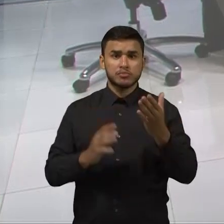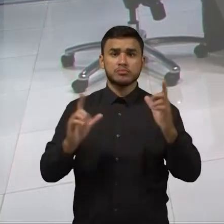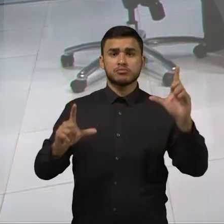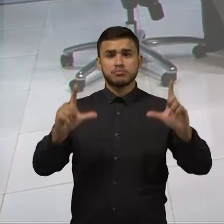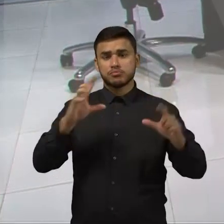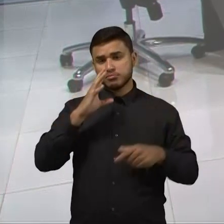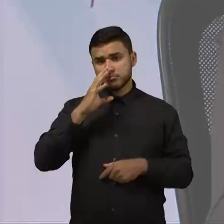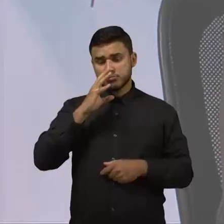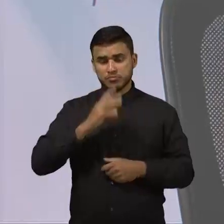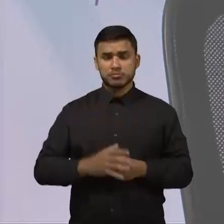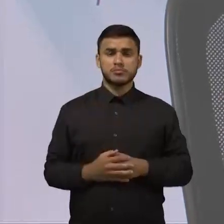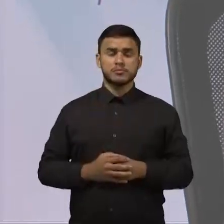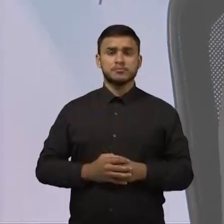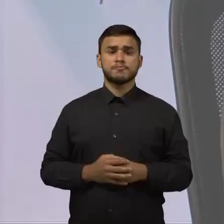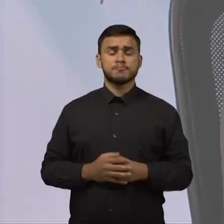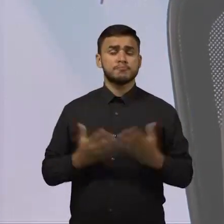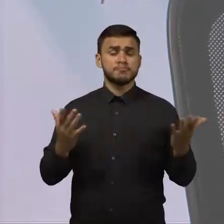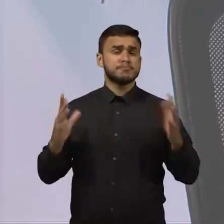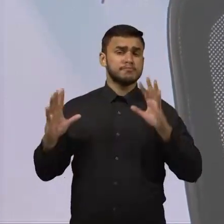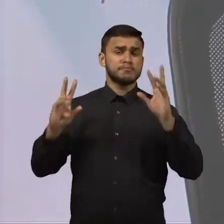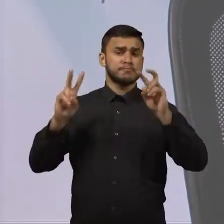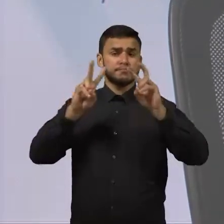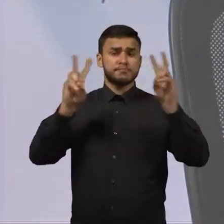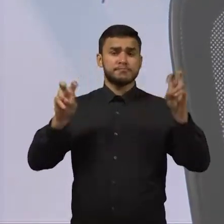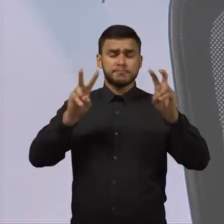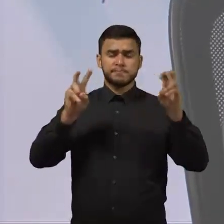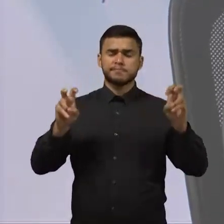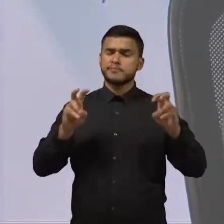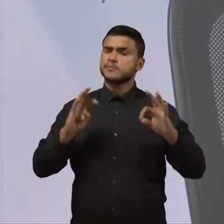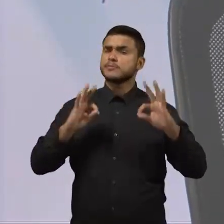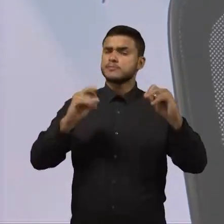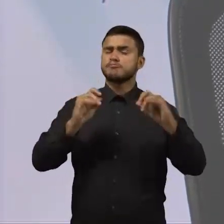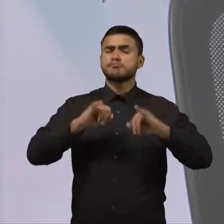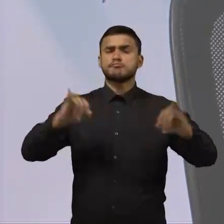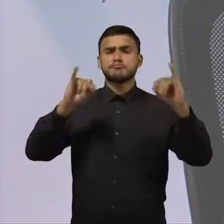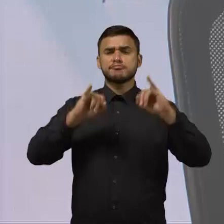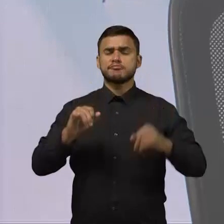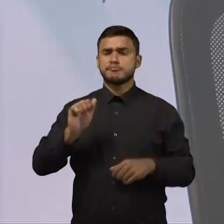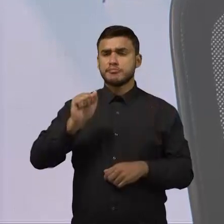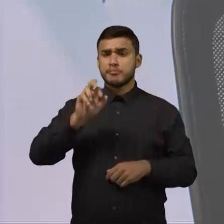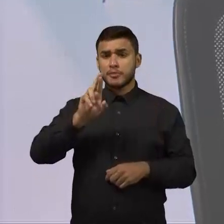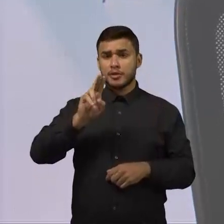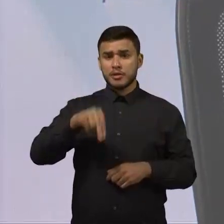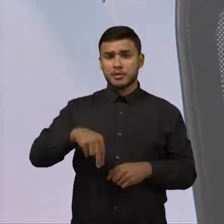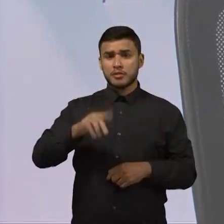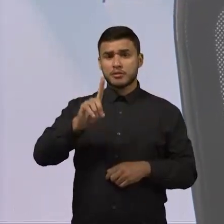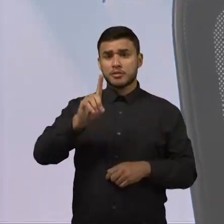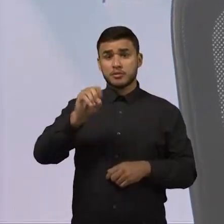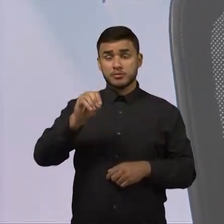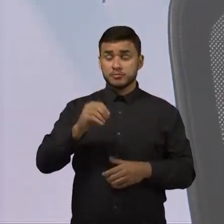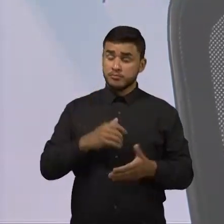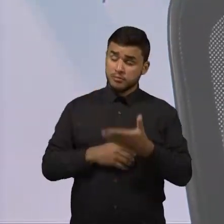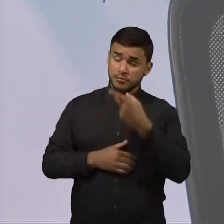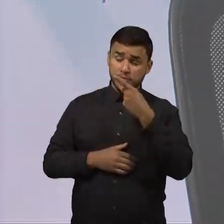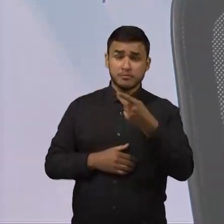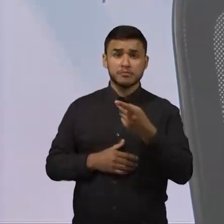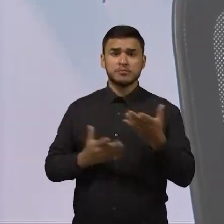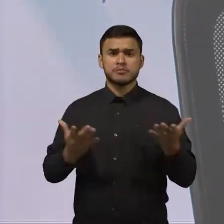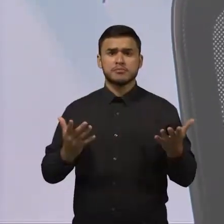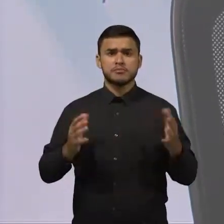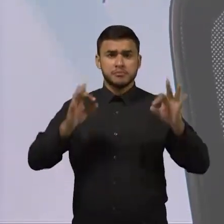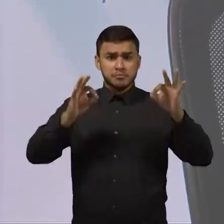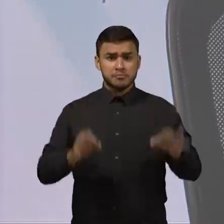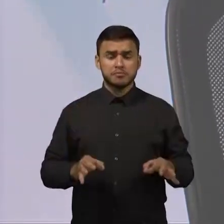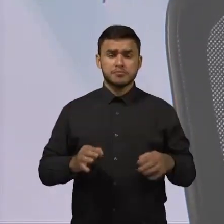telespectadores. E essa questão que está todo mundo dizendo, e você, Arnaldo, acabou de dizer que é filigrana, não é